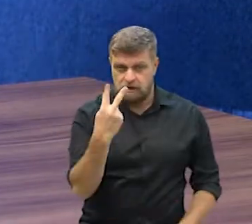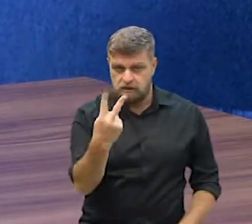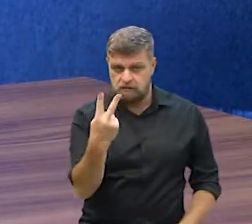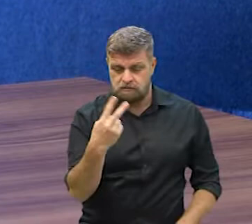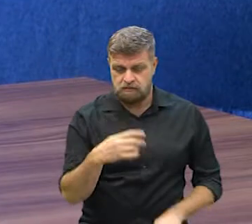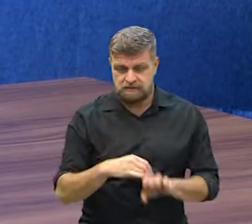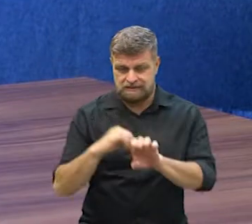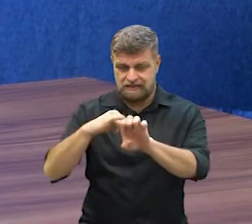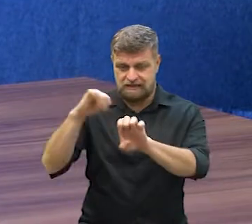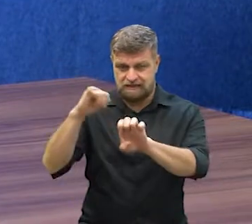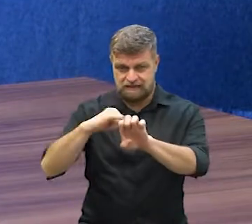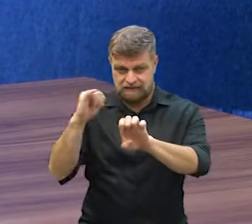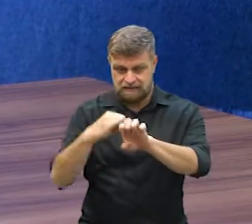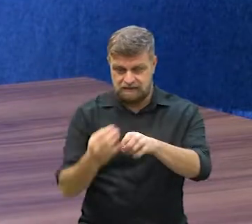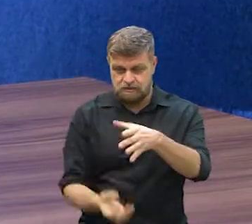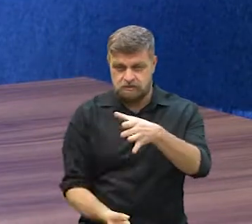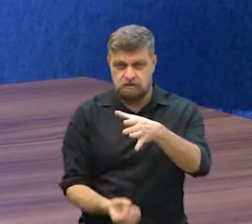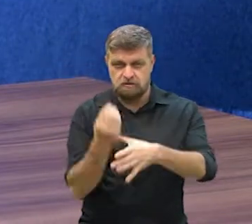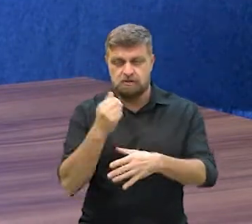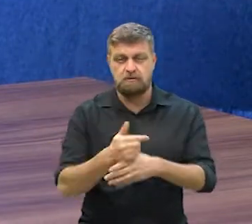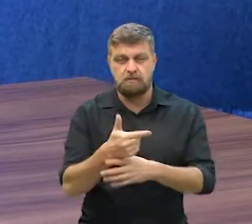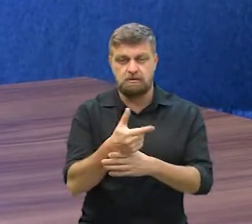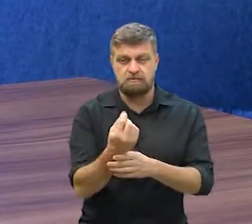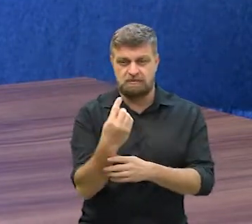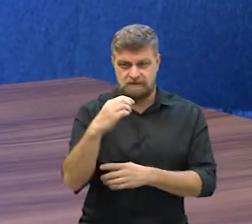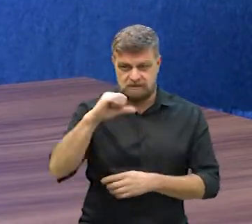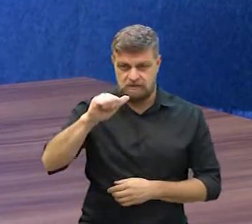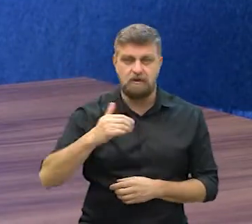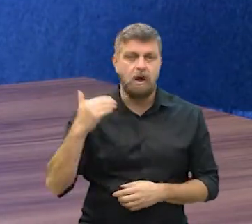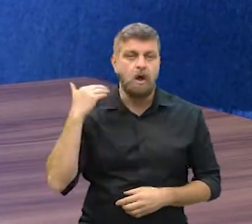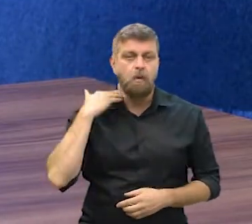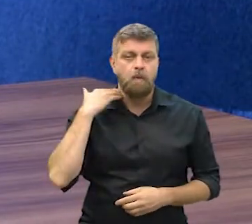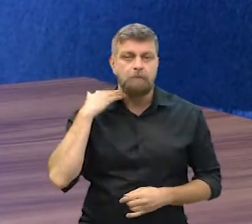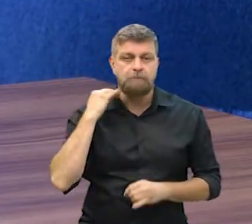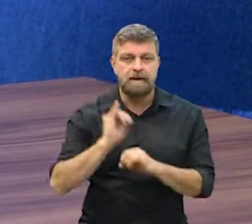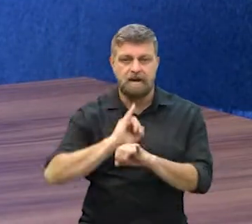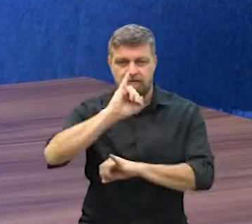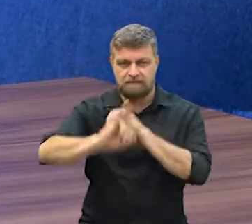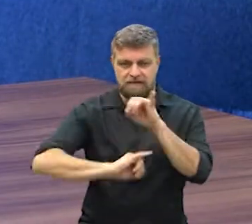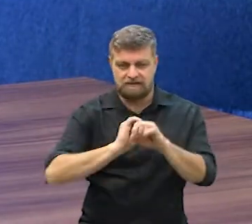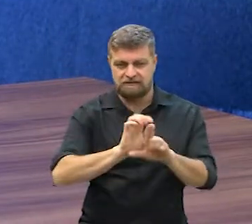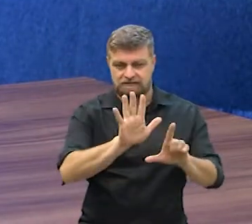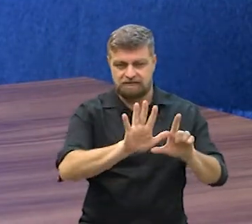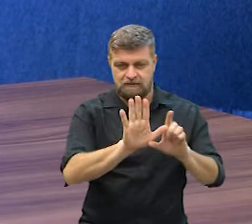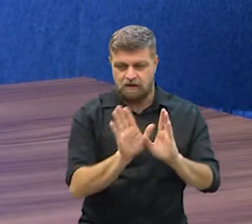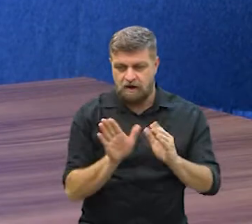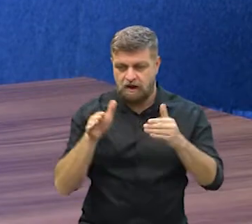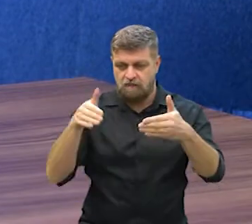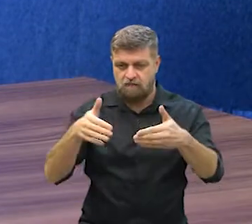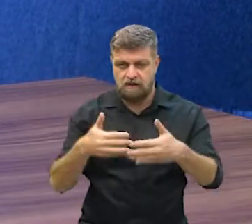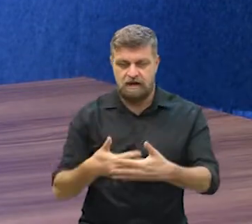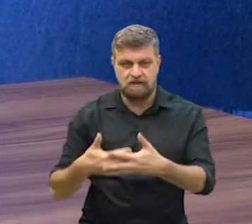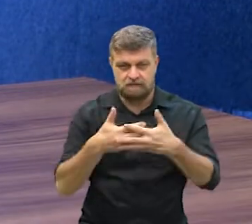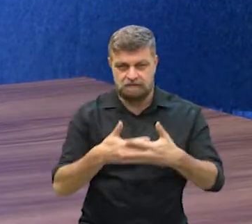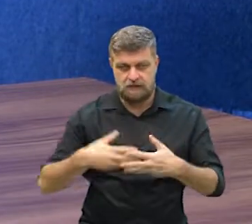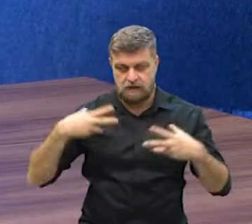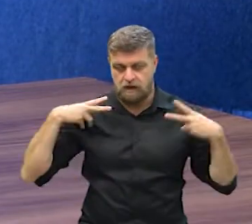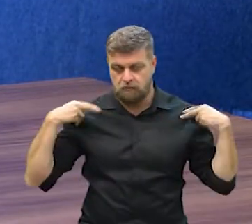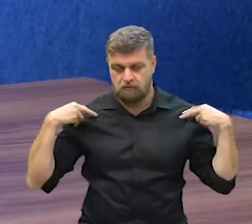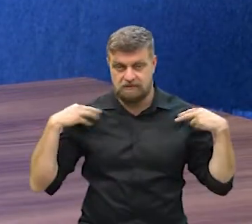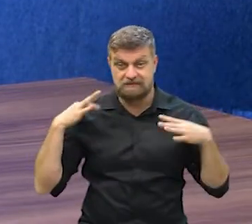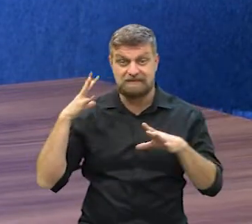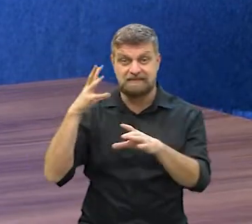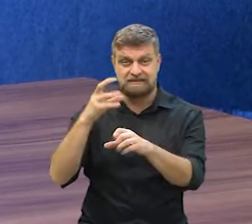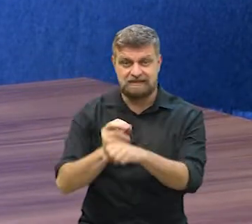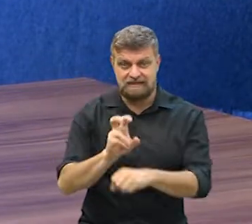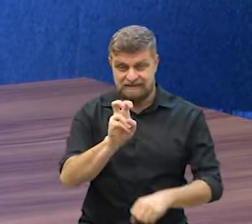2 empreendedores abriram em 2019 um banco digital voltado à categoria que atualmente tem